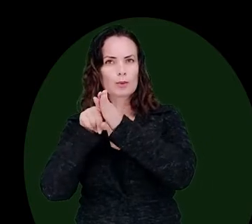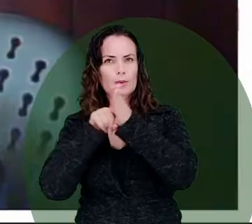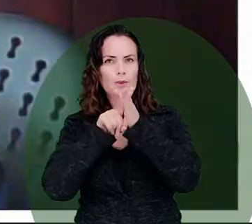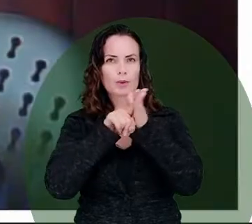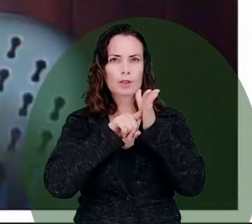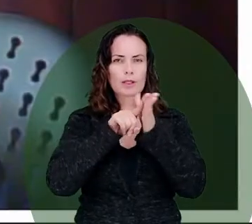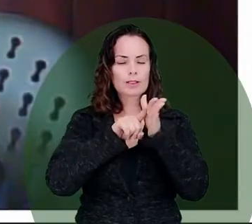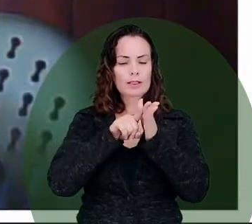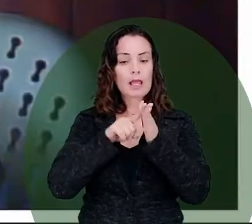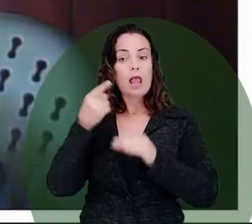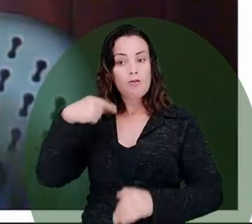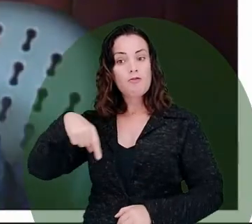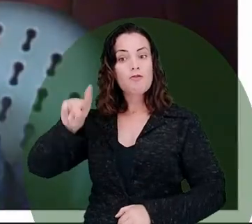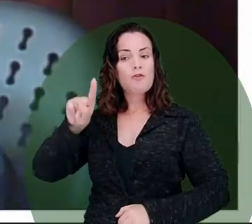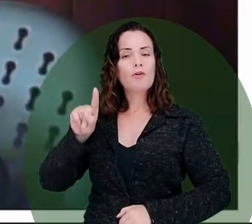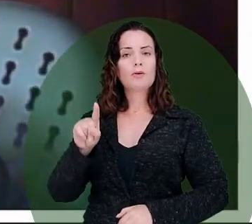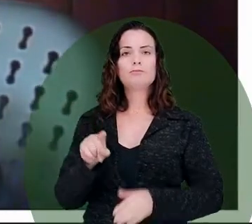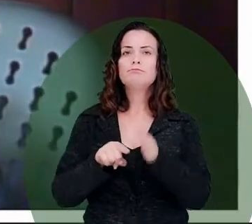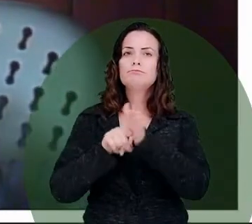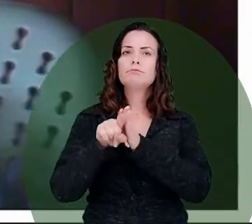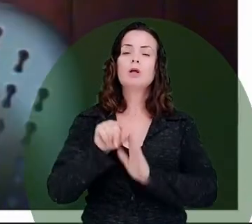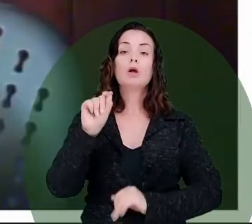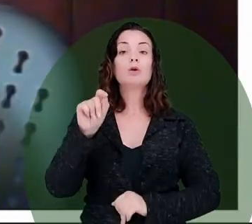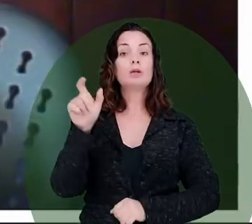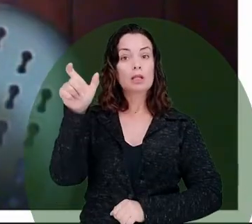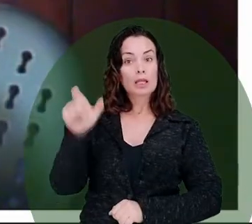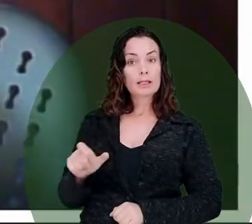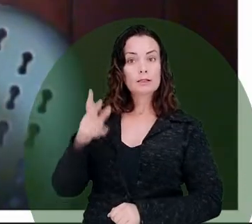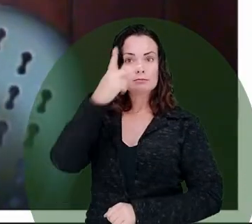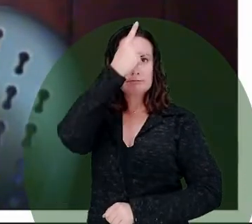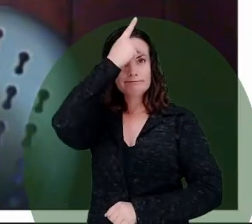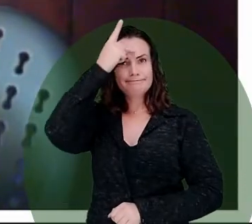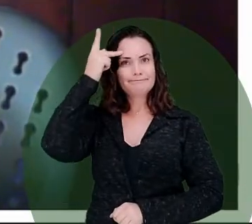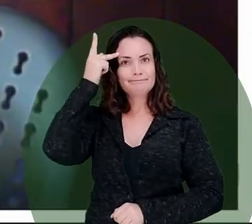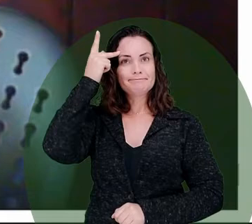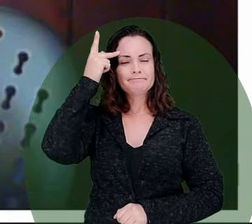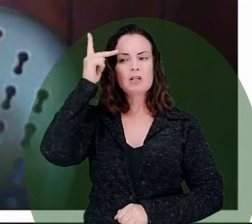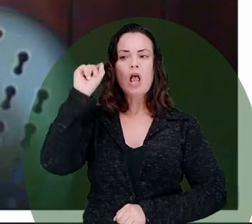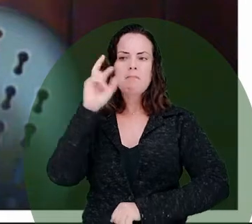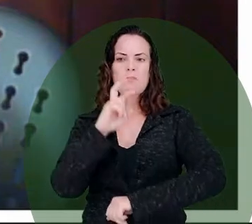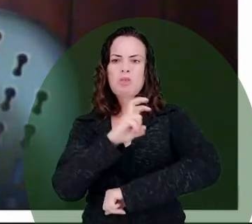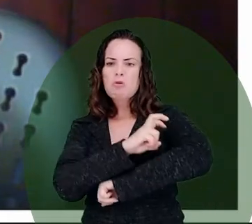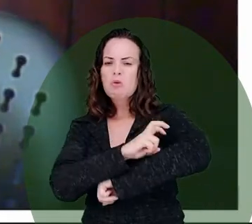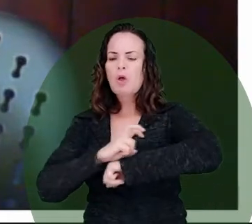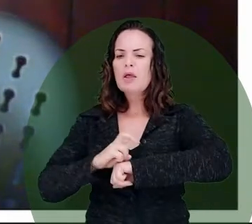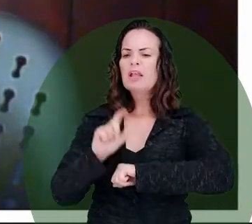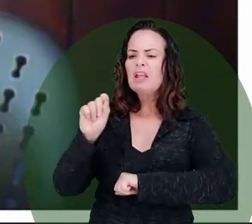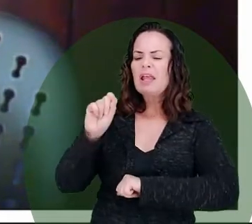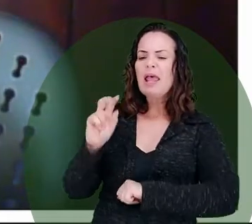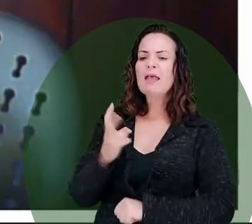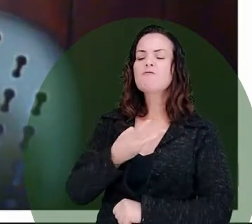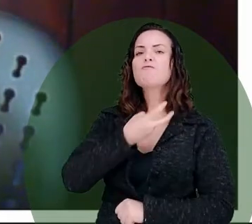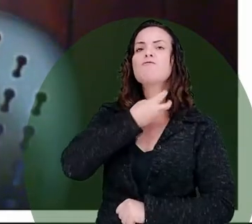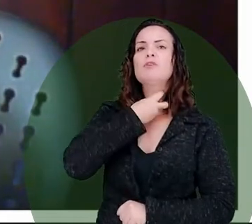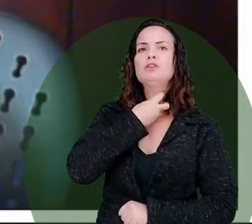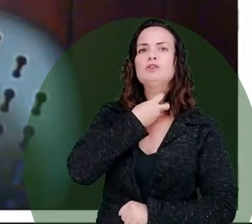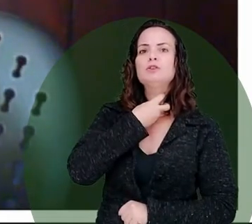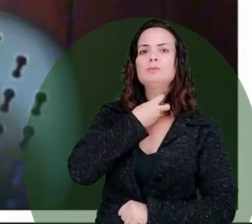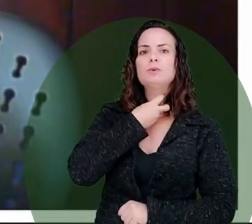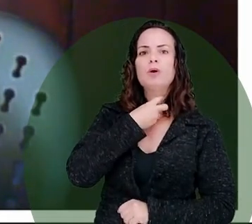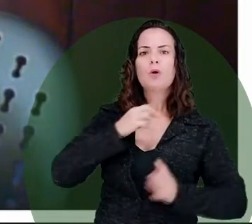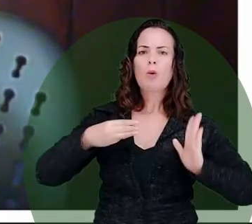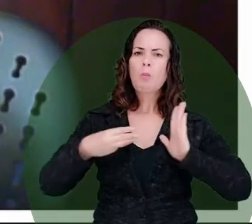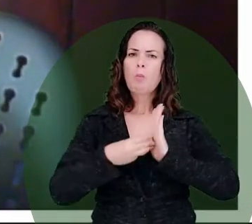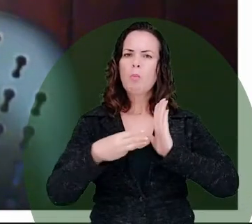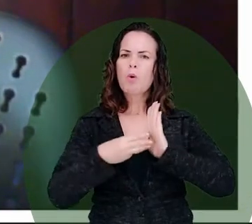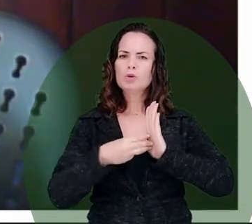BOs na delegacia da mulher. Quem é o agressor? Quem é o agredido? E qual o